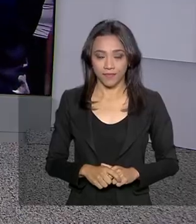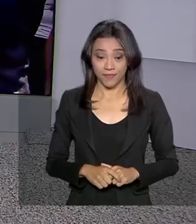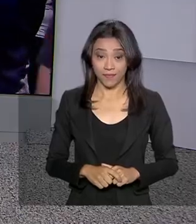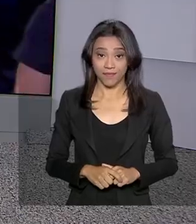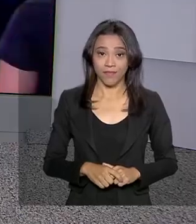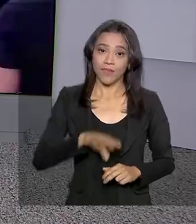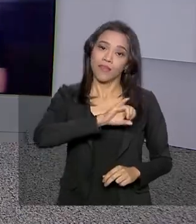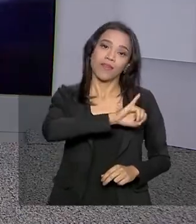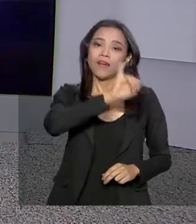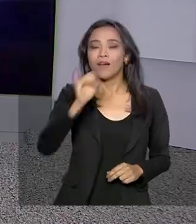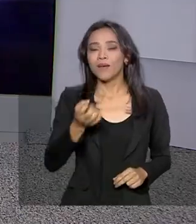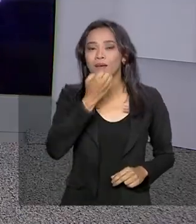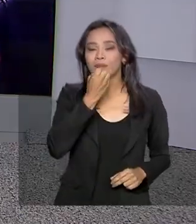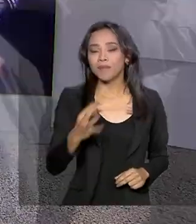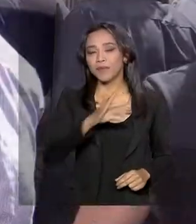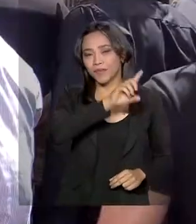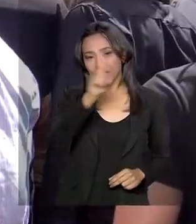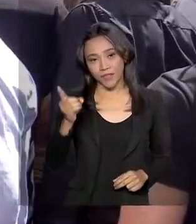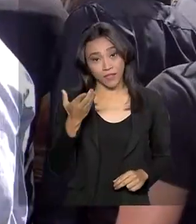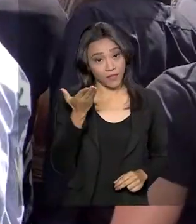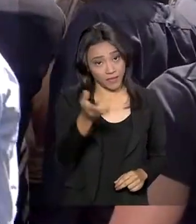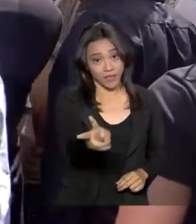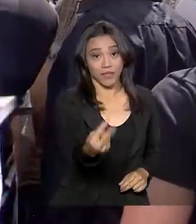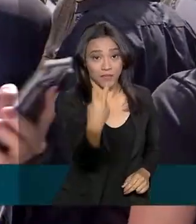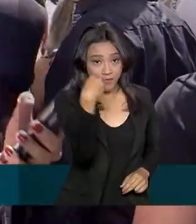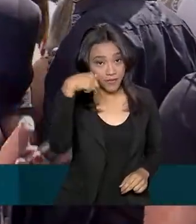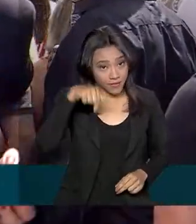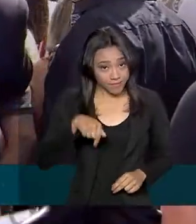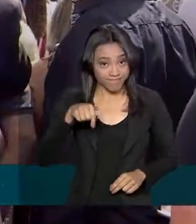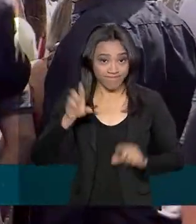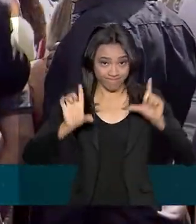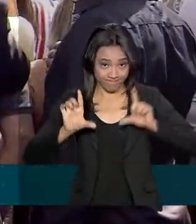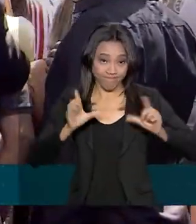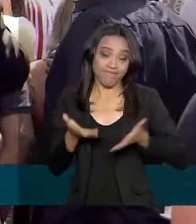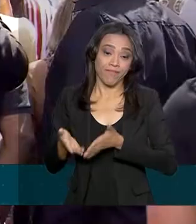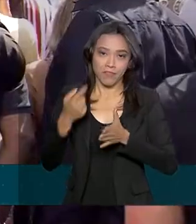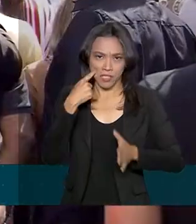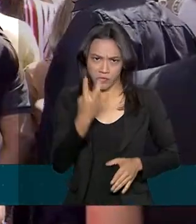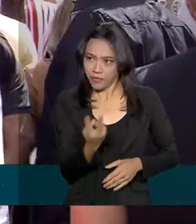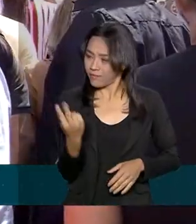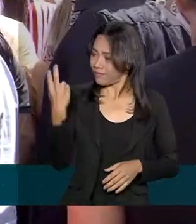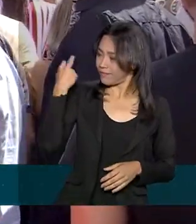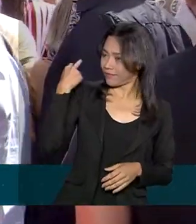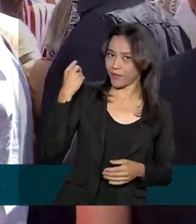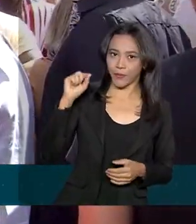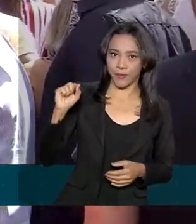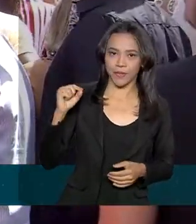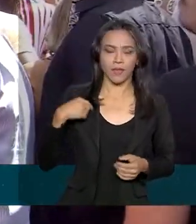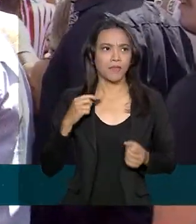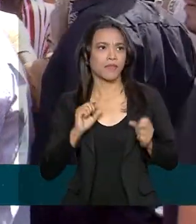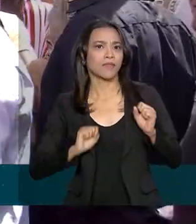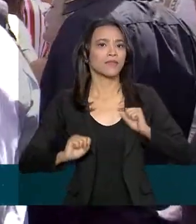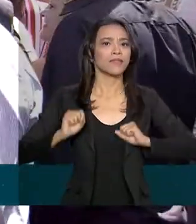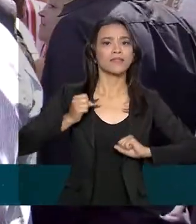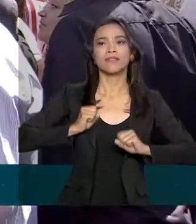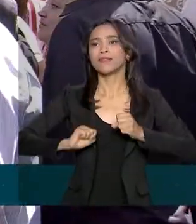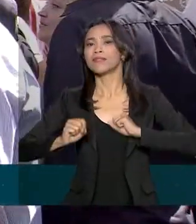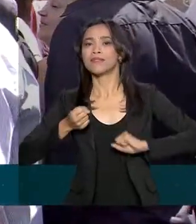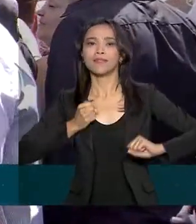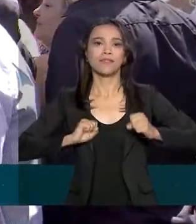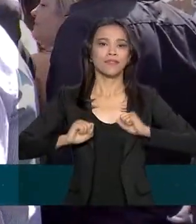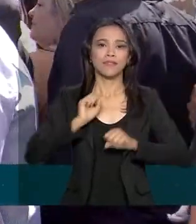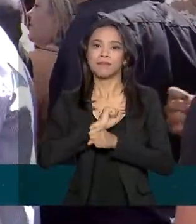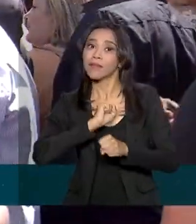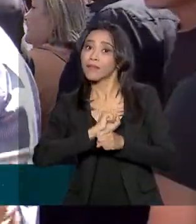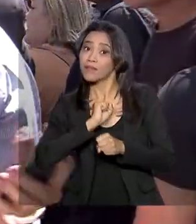Olá, Renata, bom dia para você que acompanha a TV Brasil. Como vocês podem ver aqui atrás de mim, a expectativa é bem grande para a chegada do